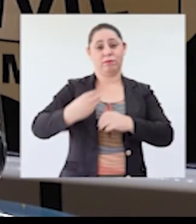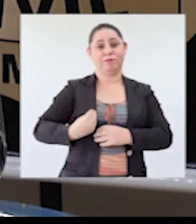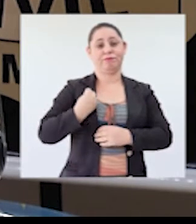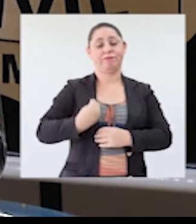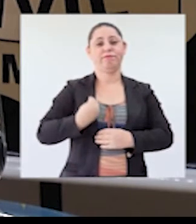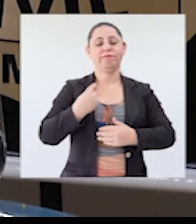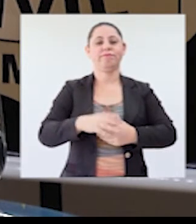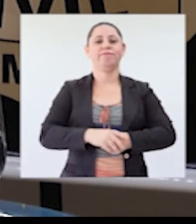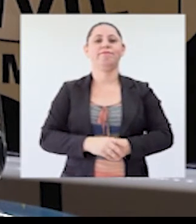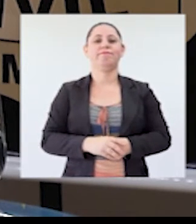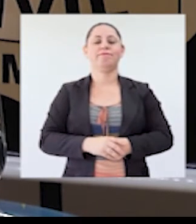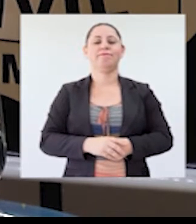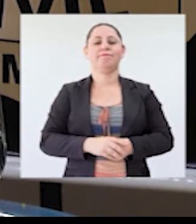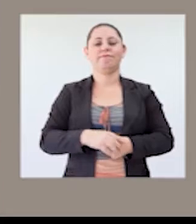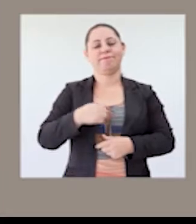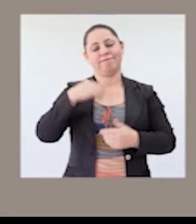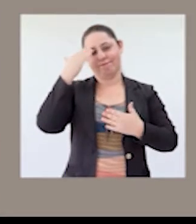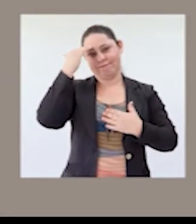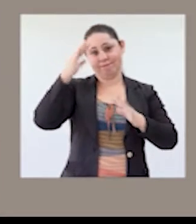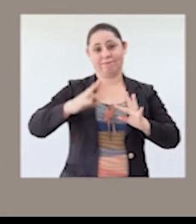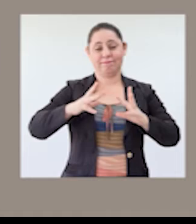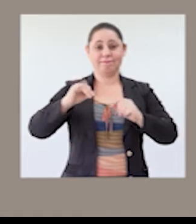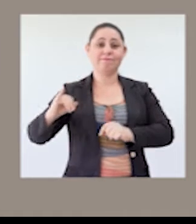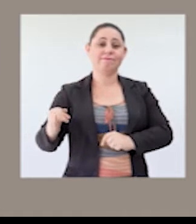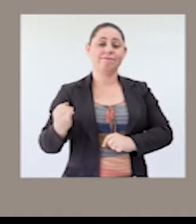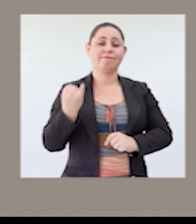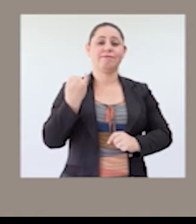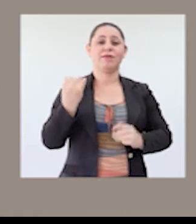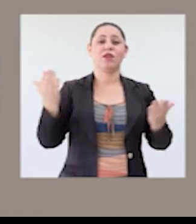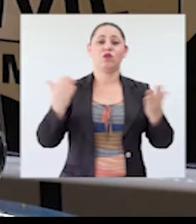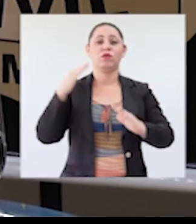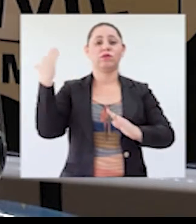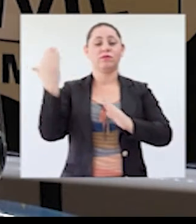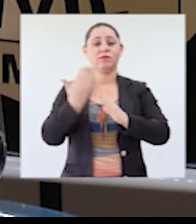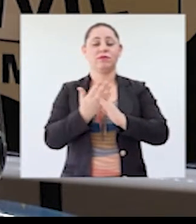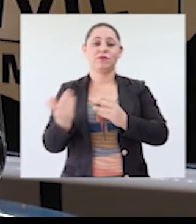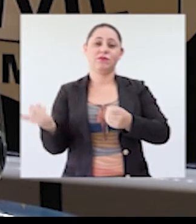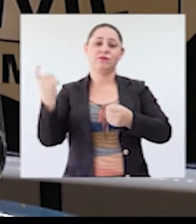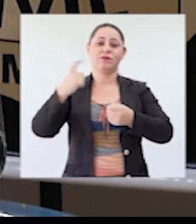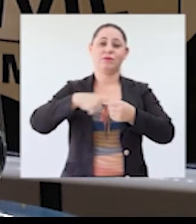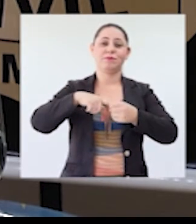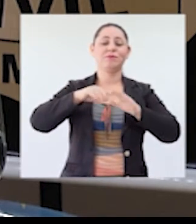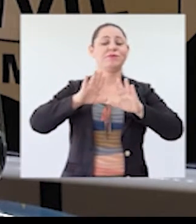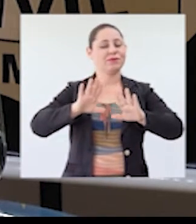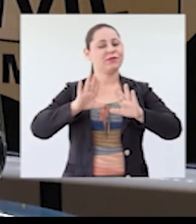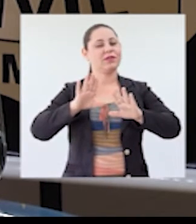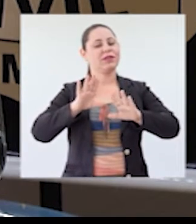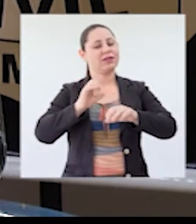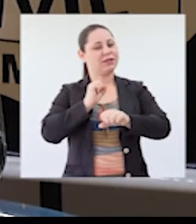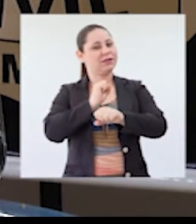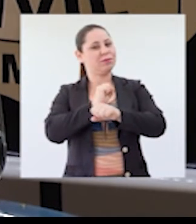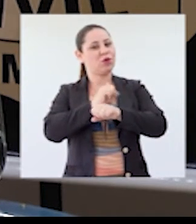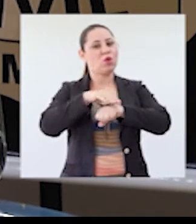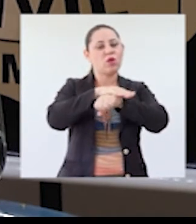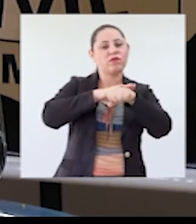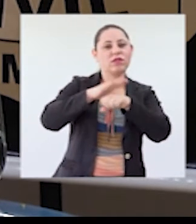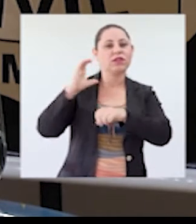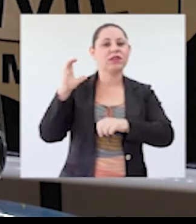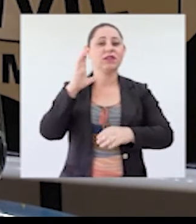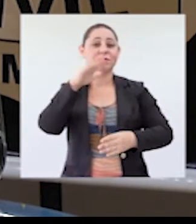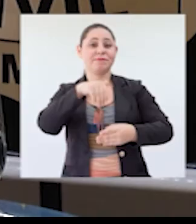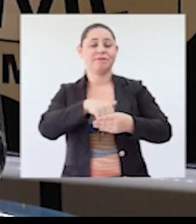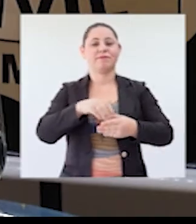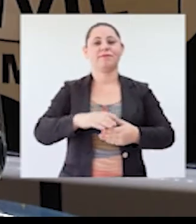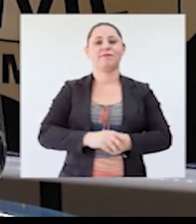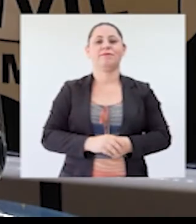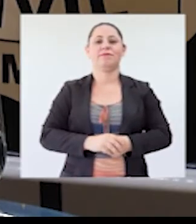Obrigada, doutor, pela sua participação. Eu que agradeço a oportunidade. Vamos para mais um intervalo e já continuamos nossa conversa